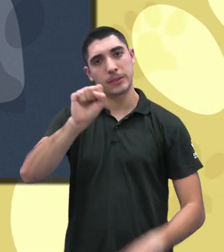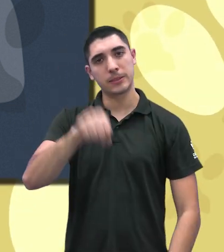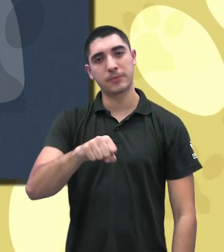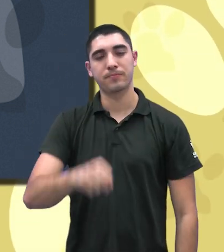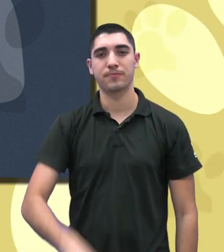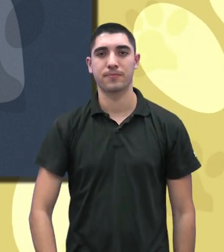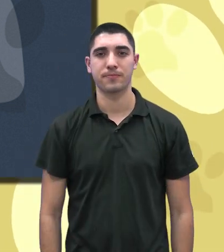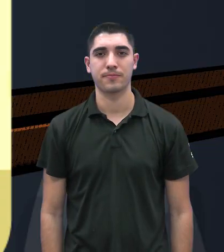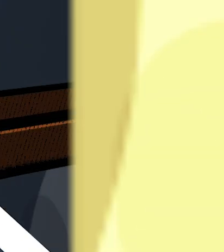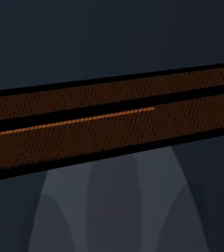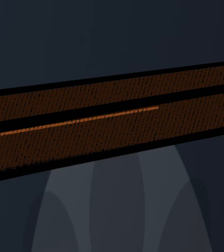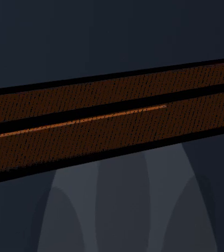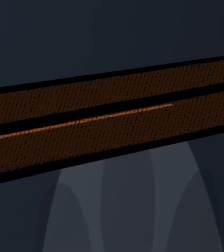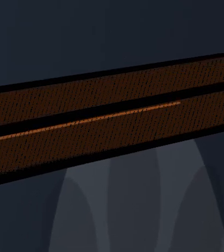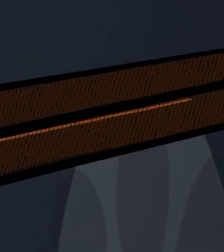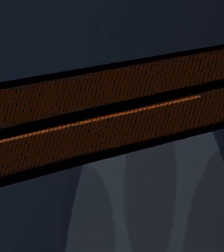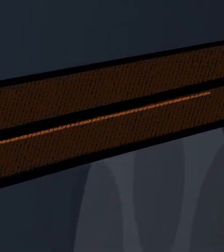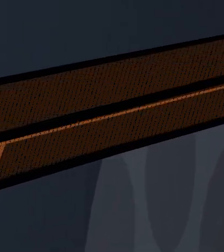nós.